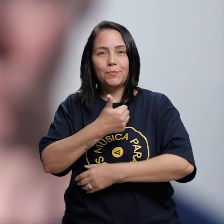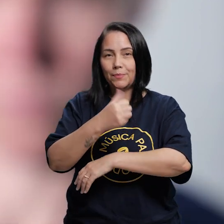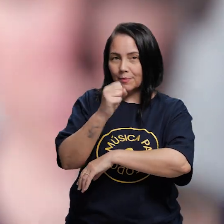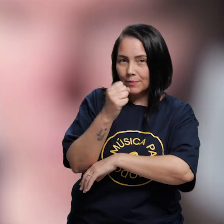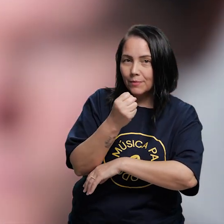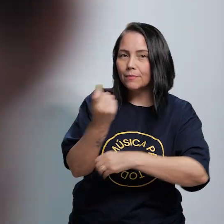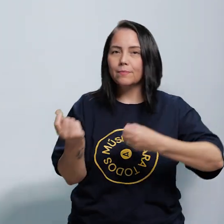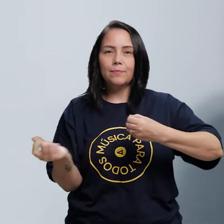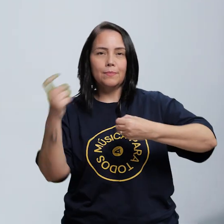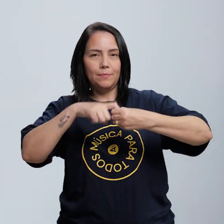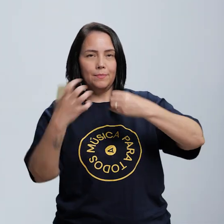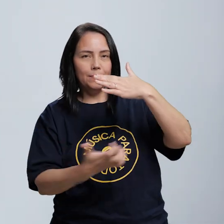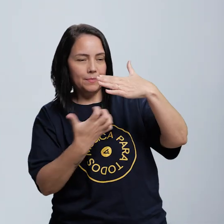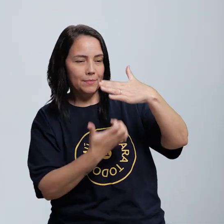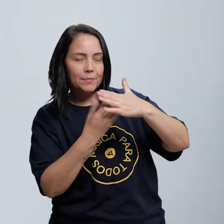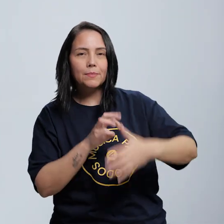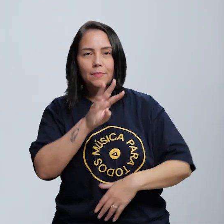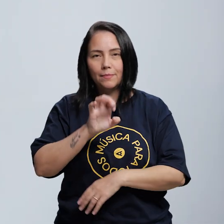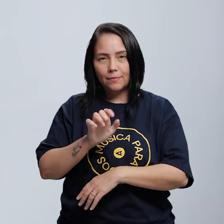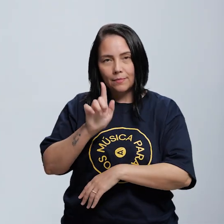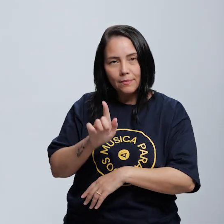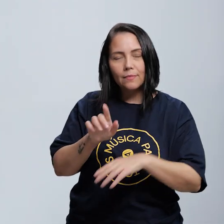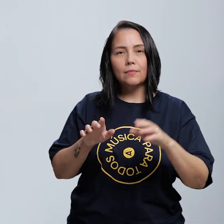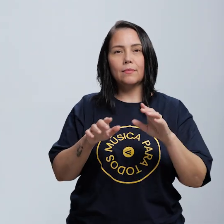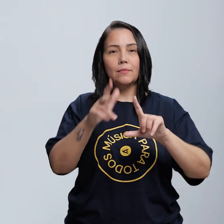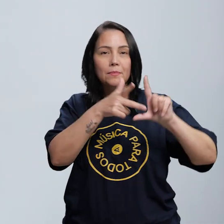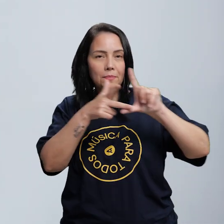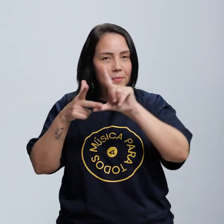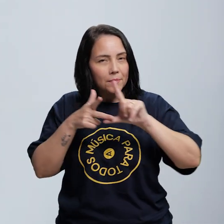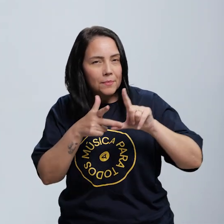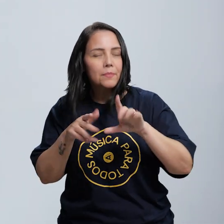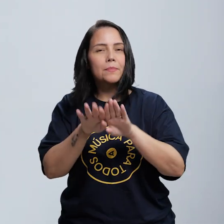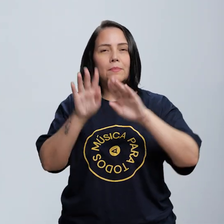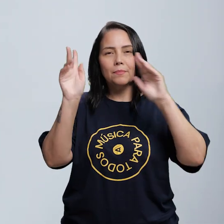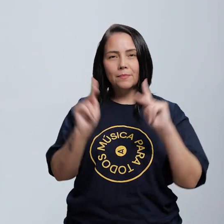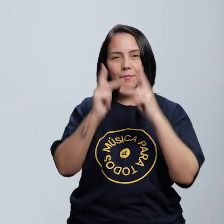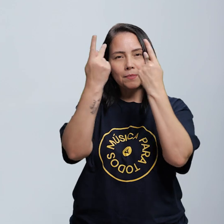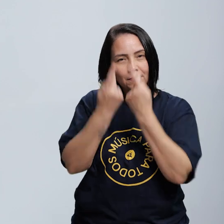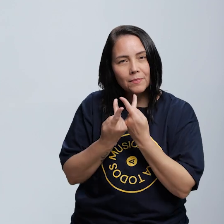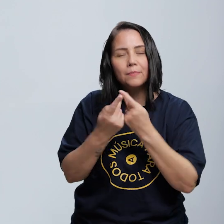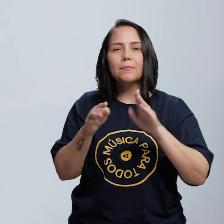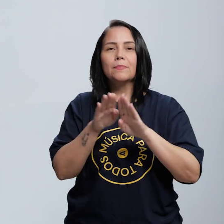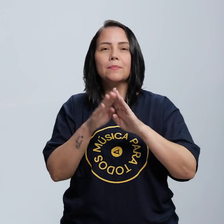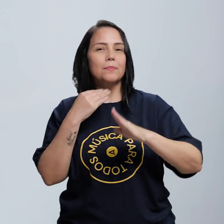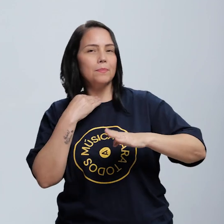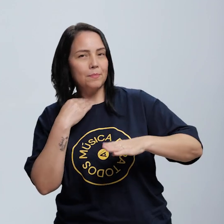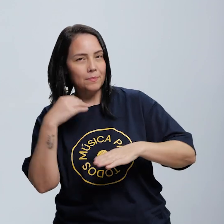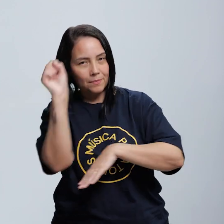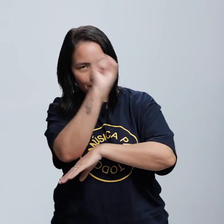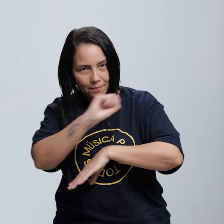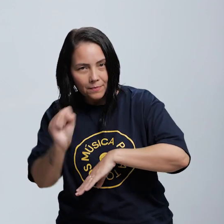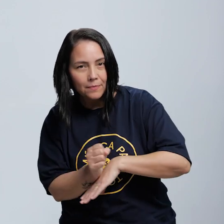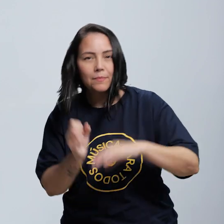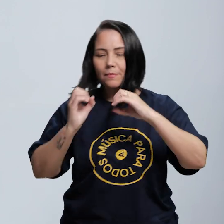18 conta com o patrocínio das empresas VEG, Flexível, Grupo Coque, Santi Invest,